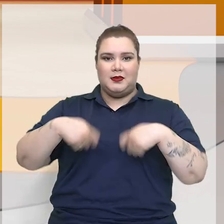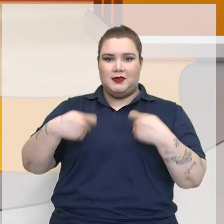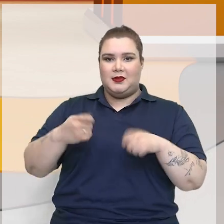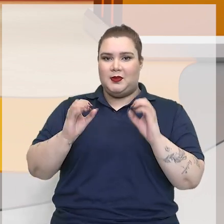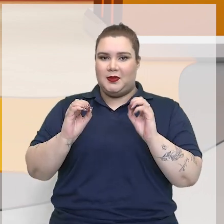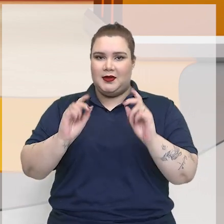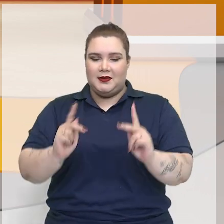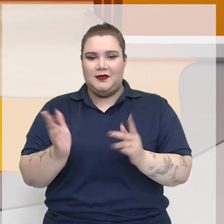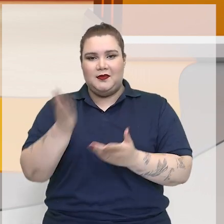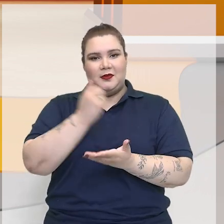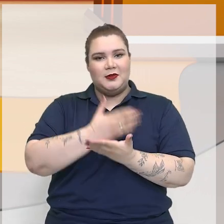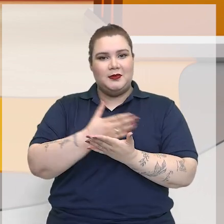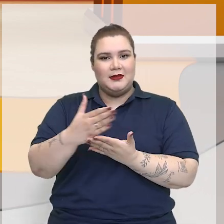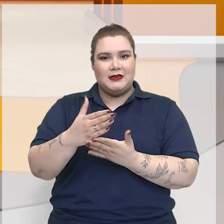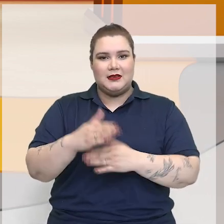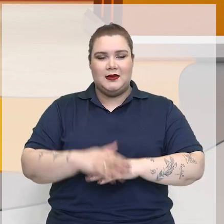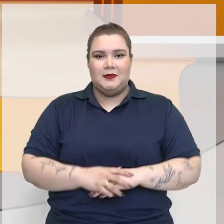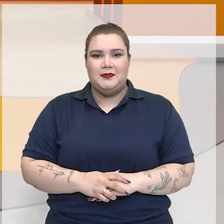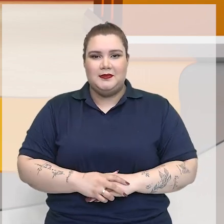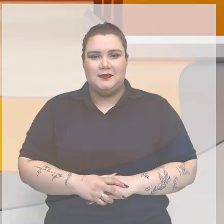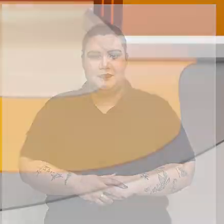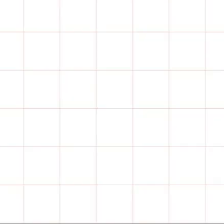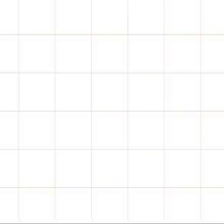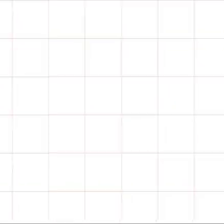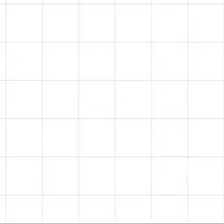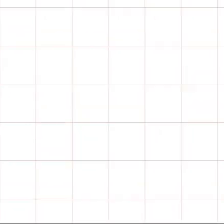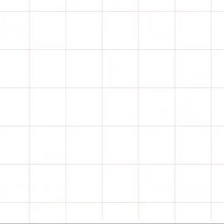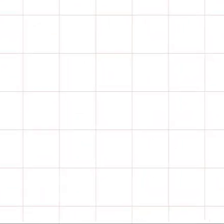necessárias, tá bom? E vamos à aula.